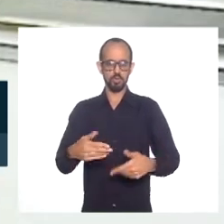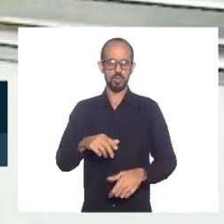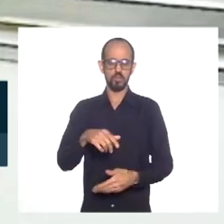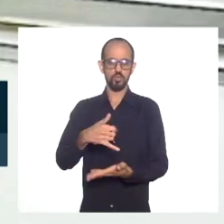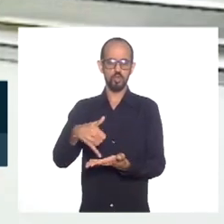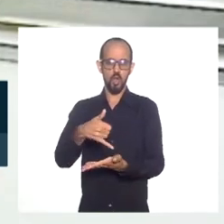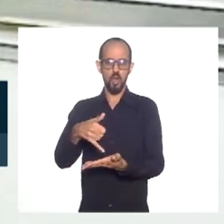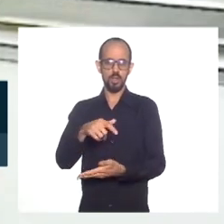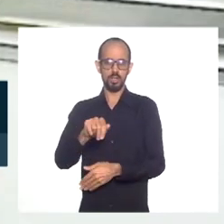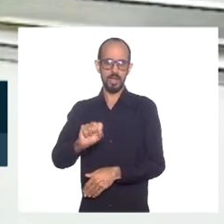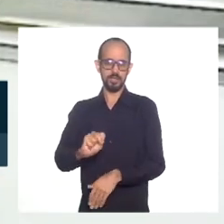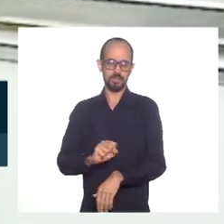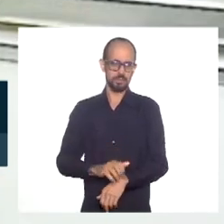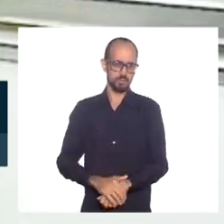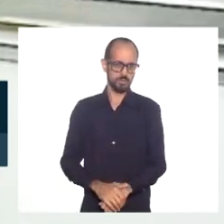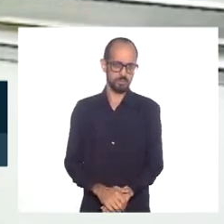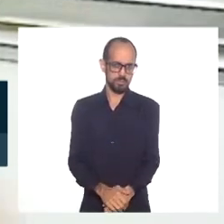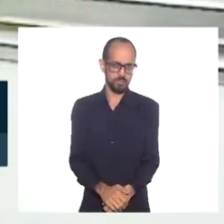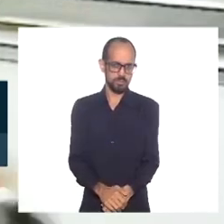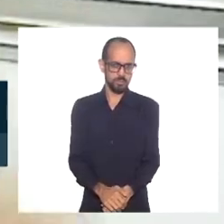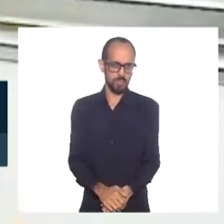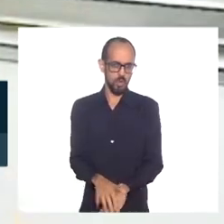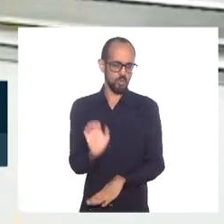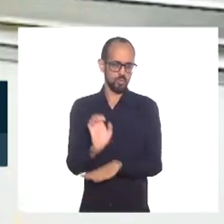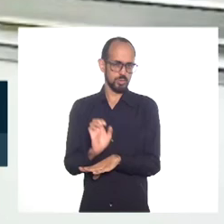gás. O Estado